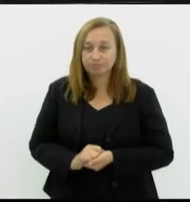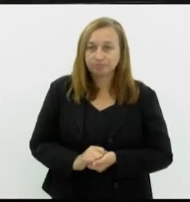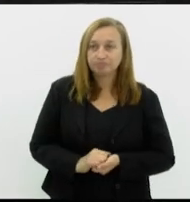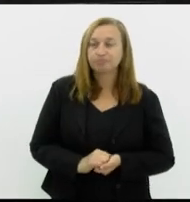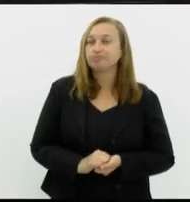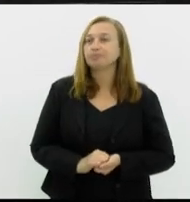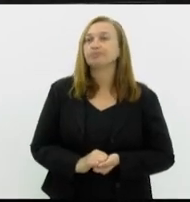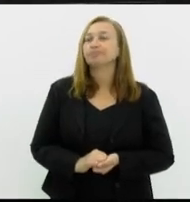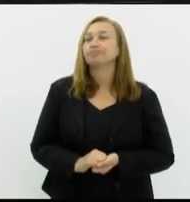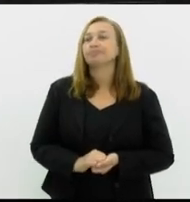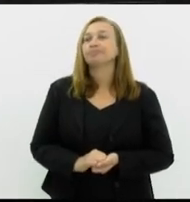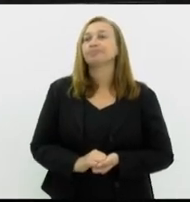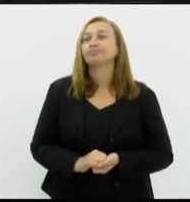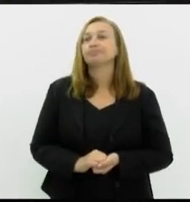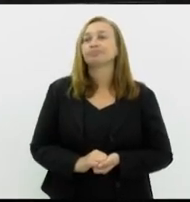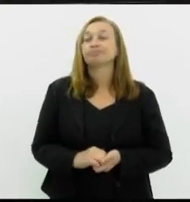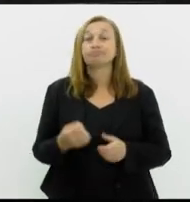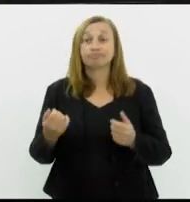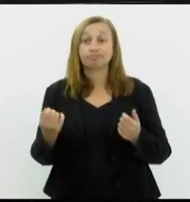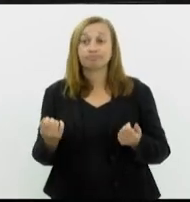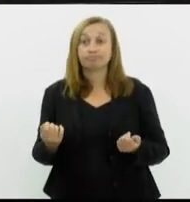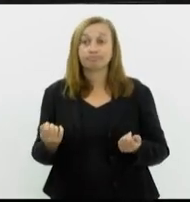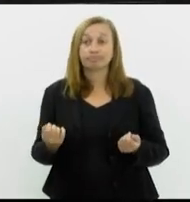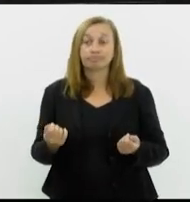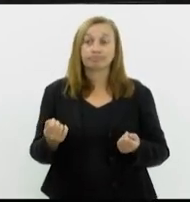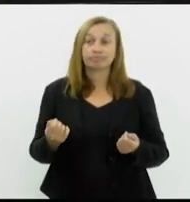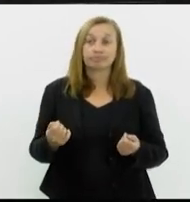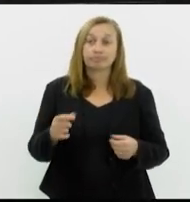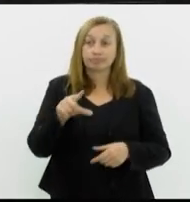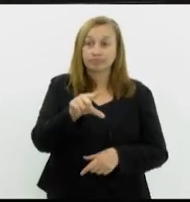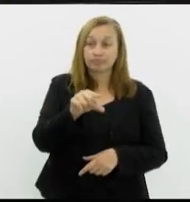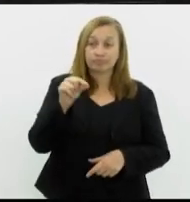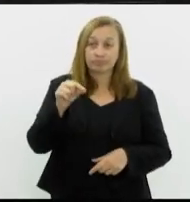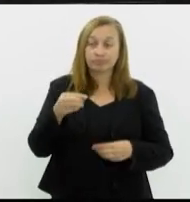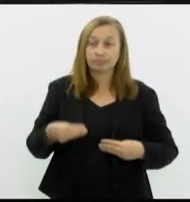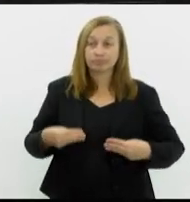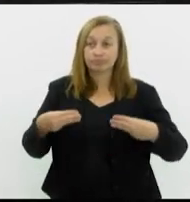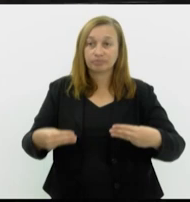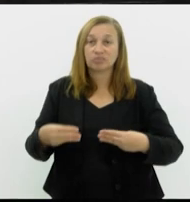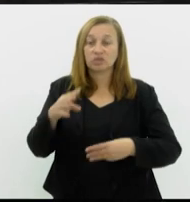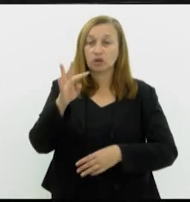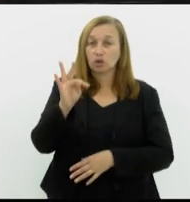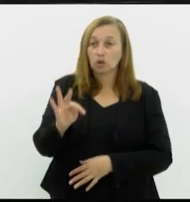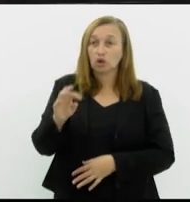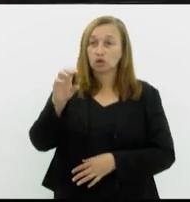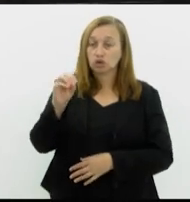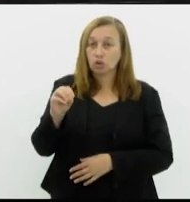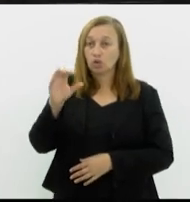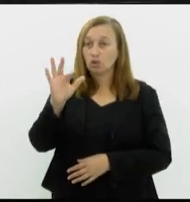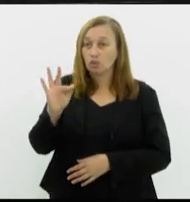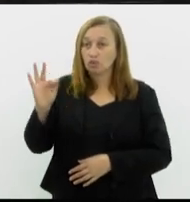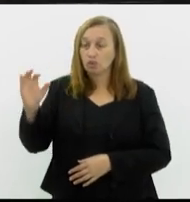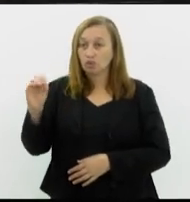em relação à decisão do ministro Toffoli, que